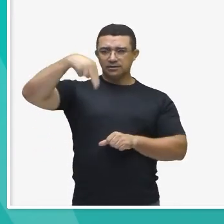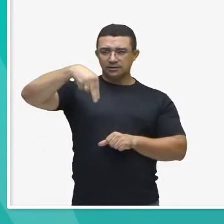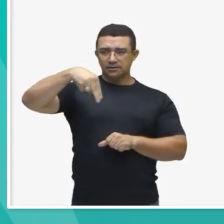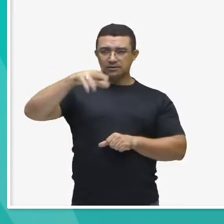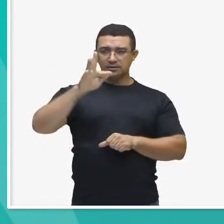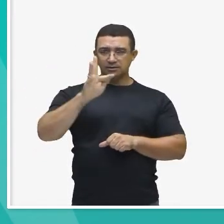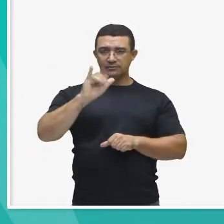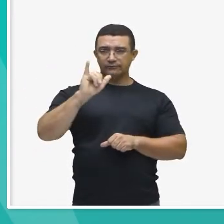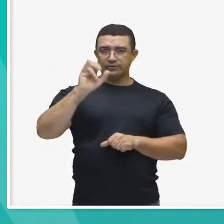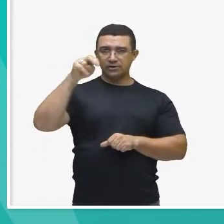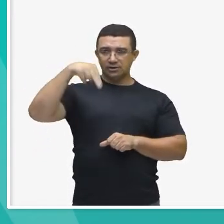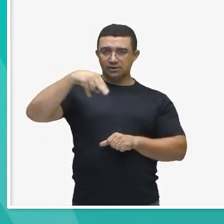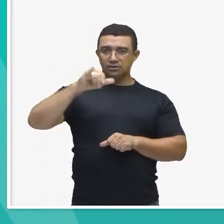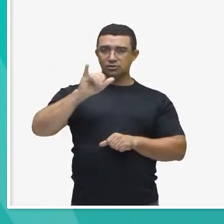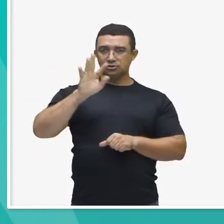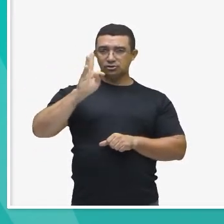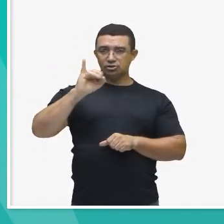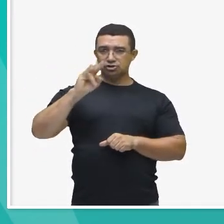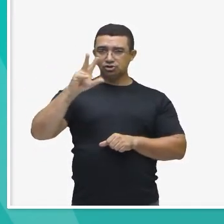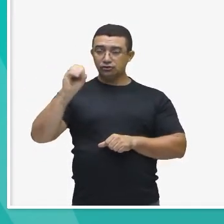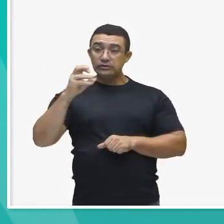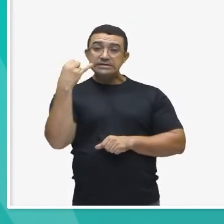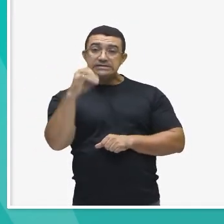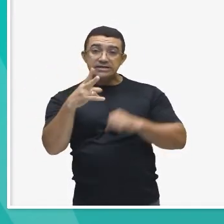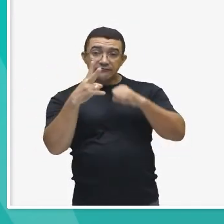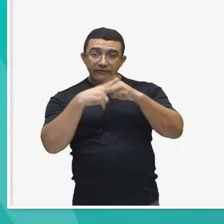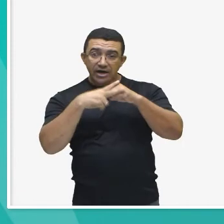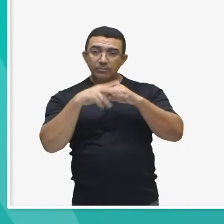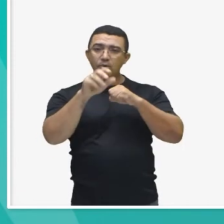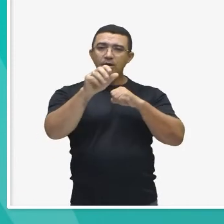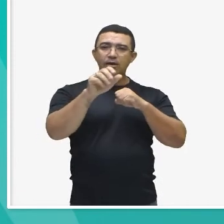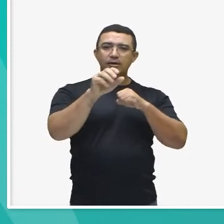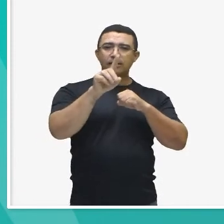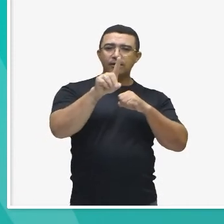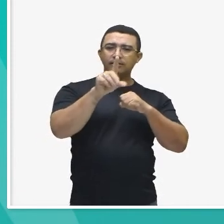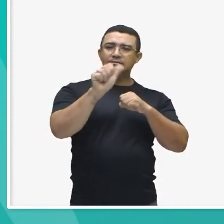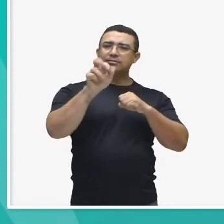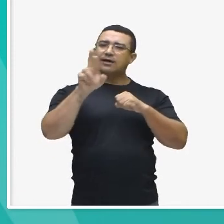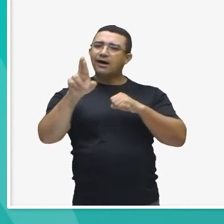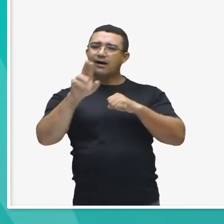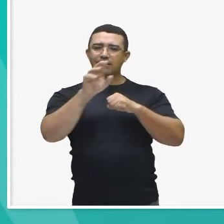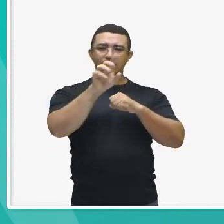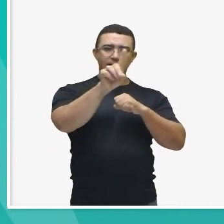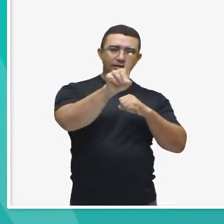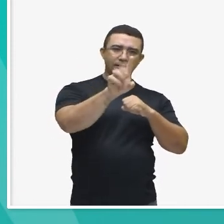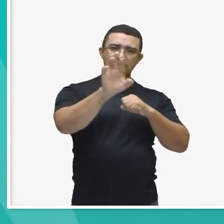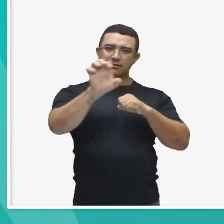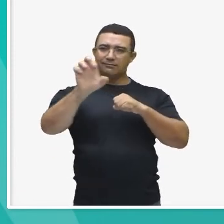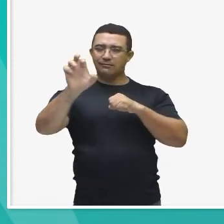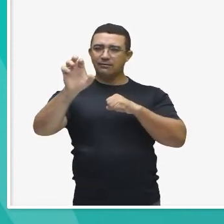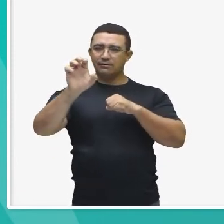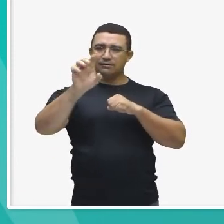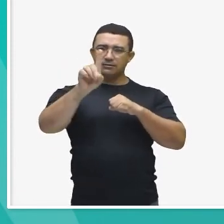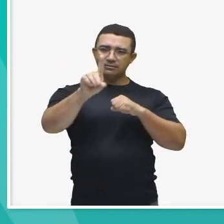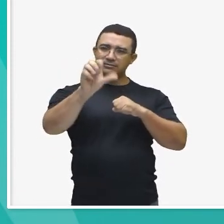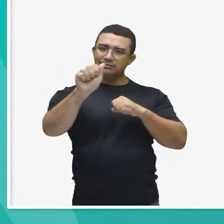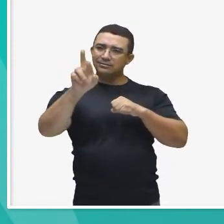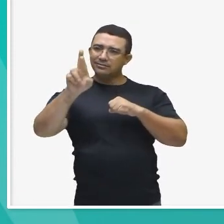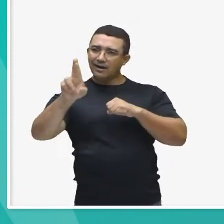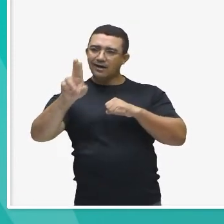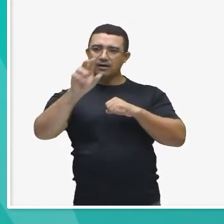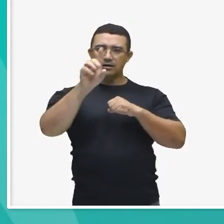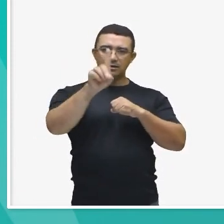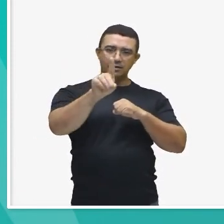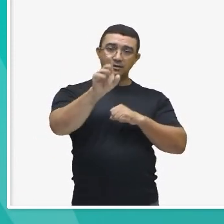ele ganha essas terminações em dar, der e dir. Então, aqui convidar. O verbo